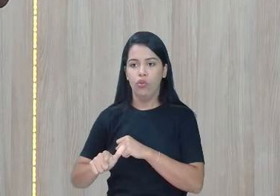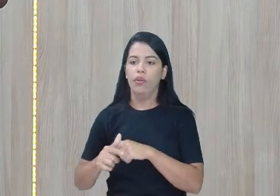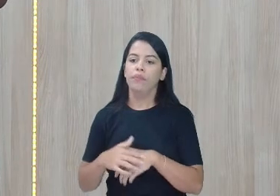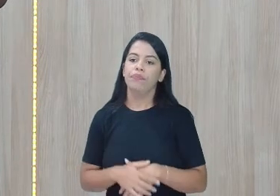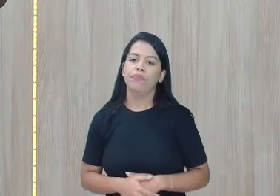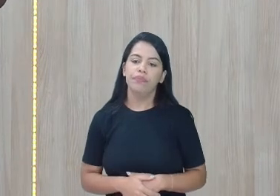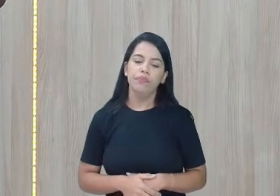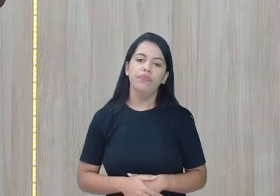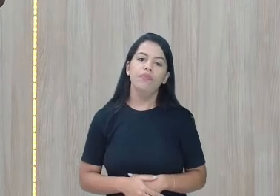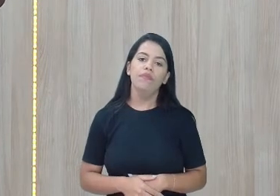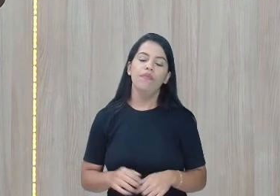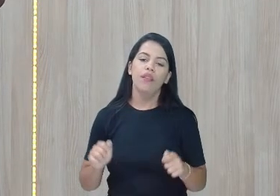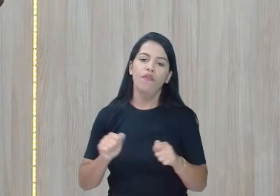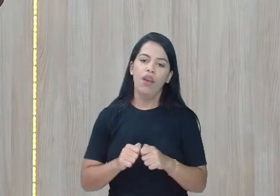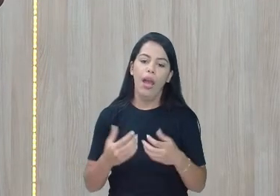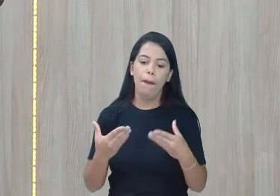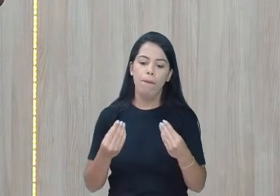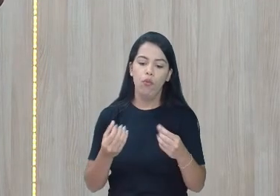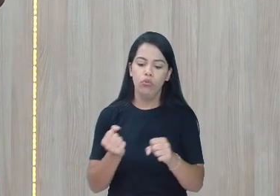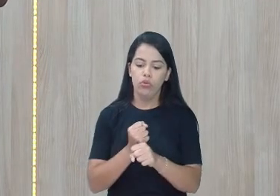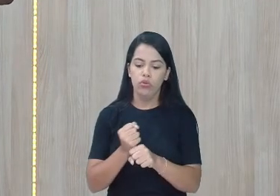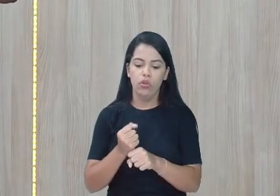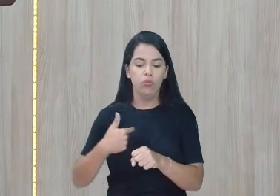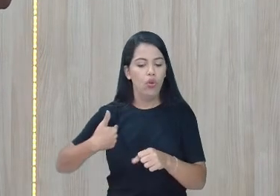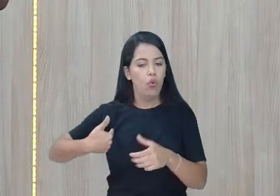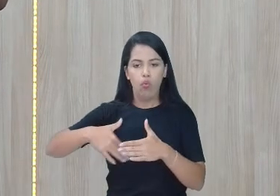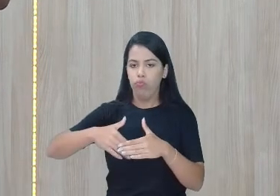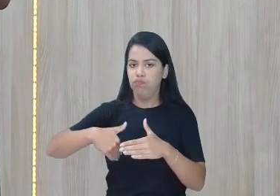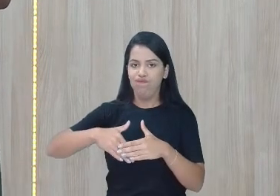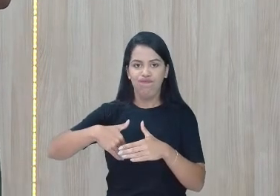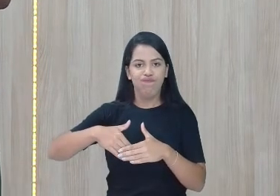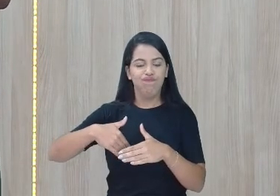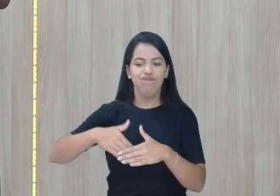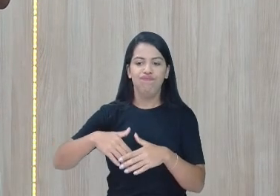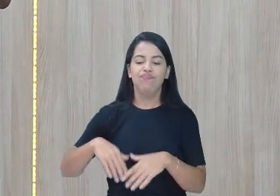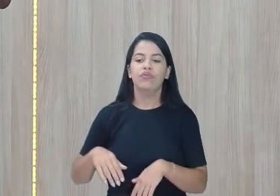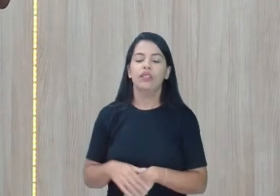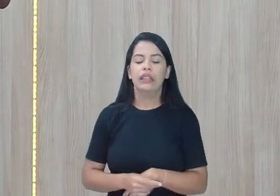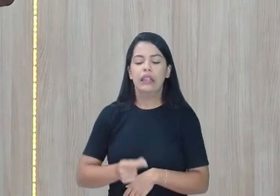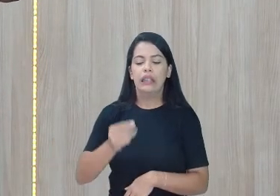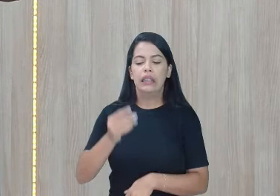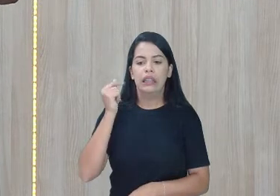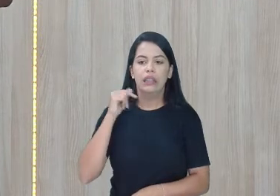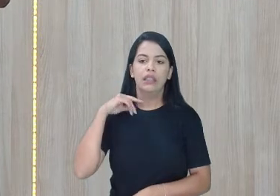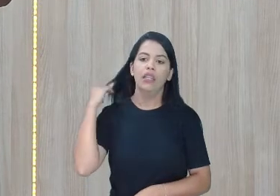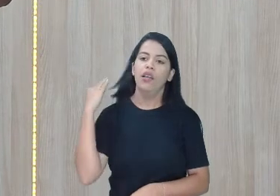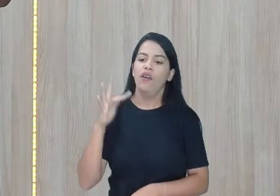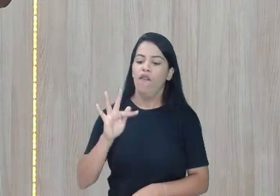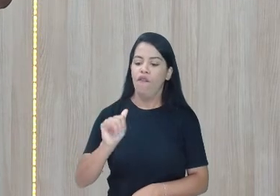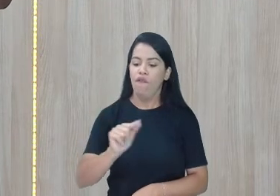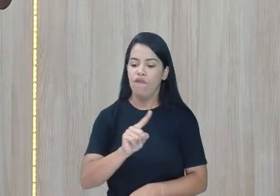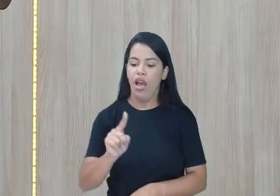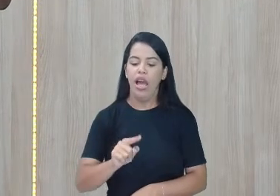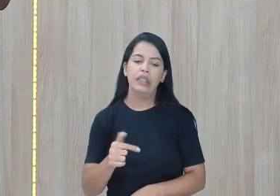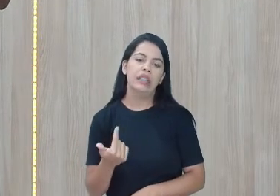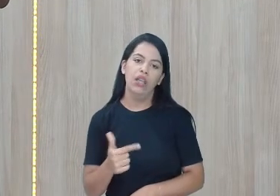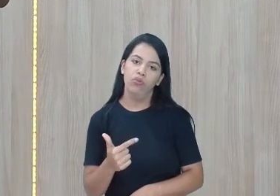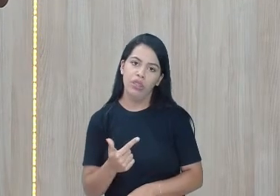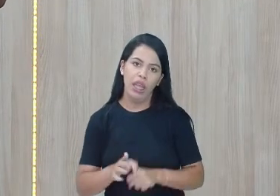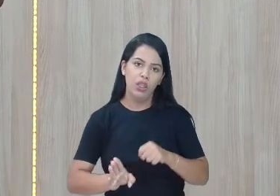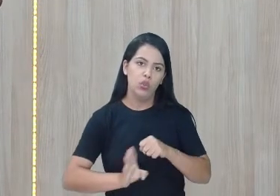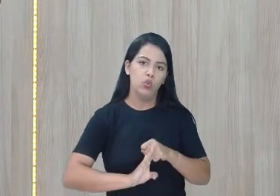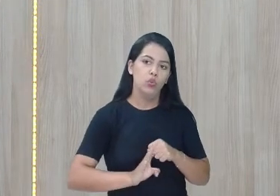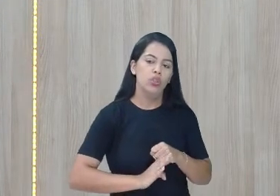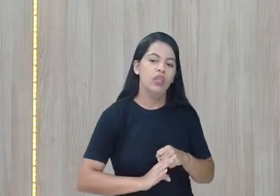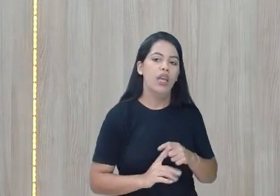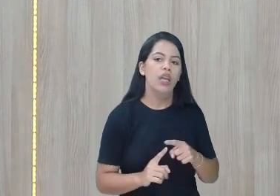faz muitos anos que não jogo futebol. A gente também tem um verbo impessoal, o faz não tem sujeito, mas perceba que